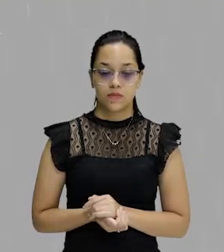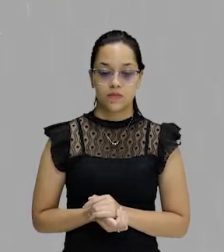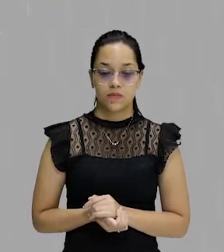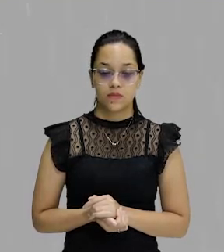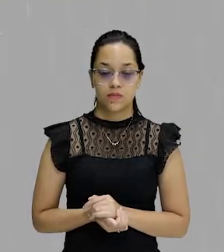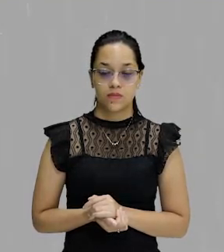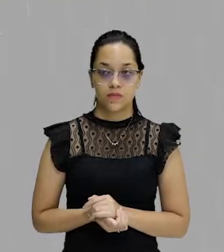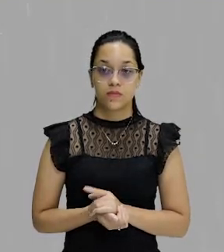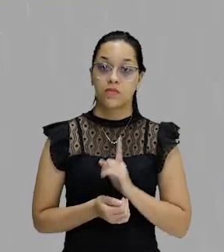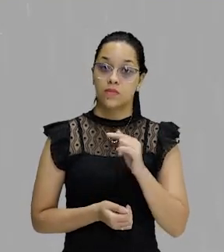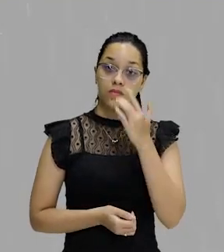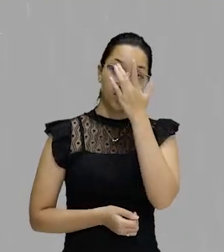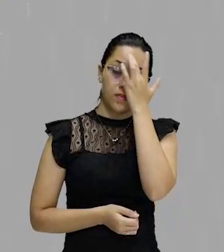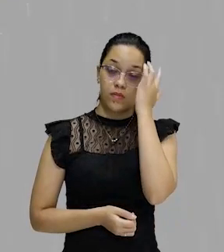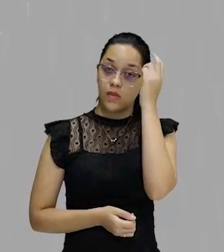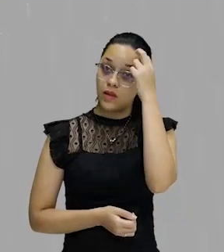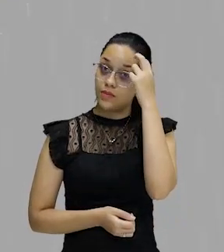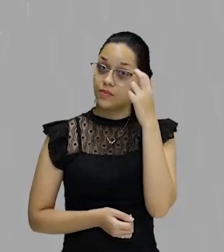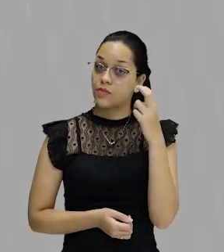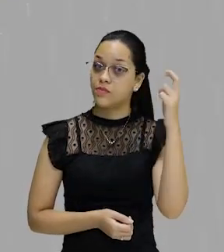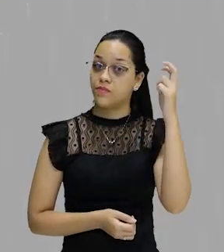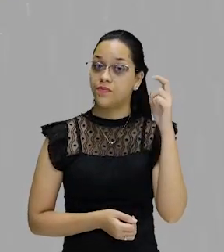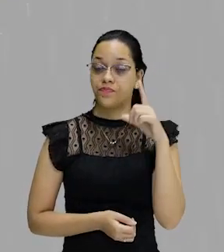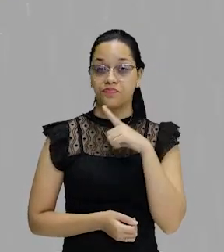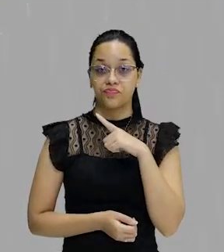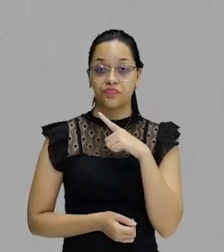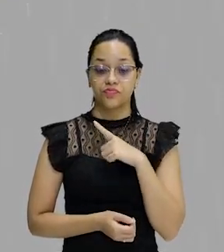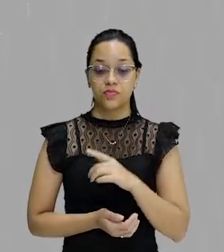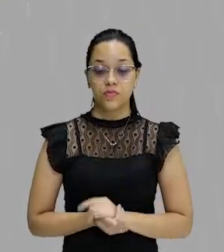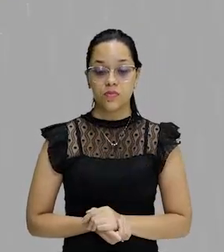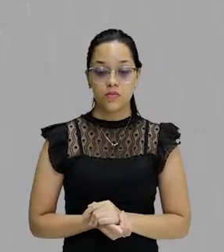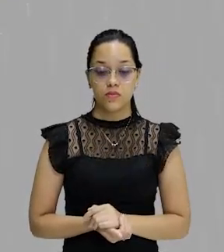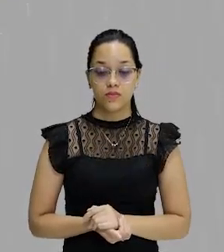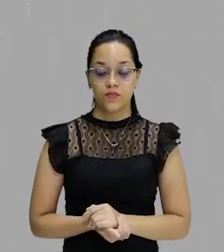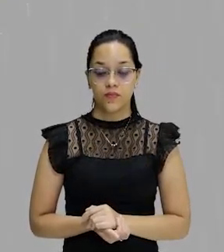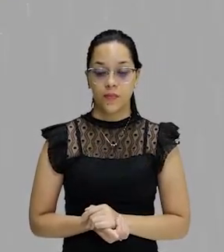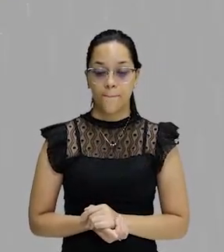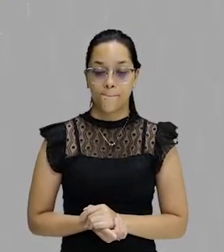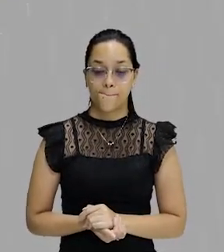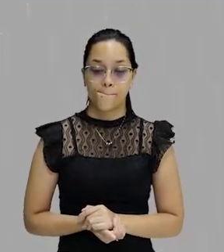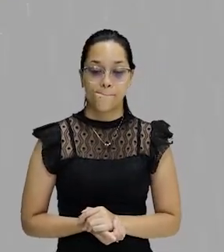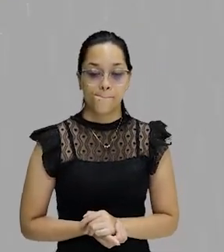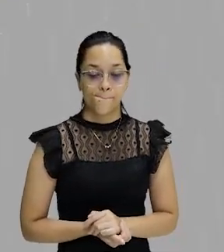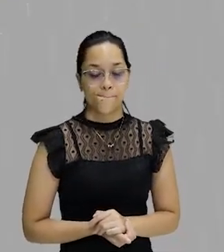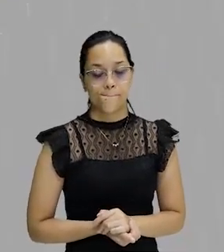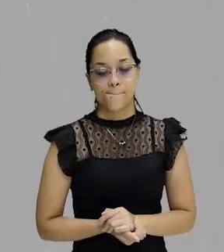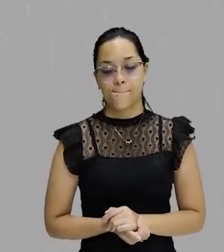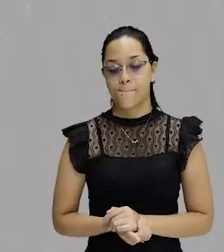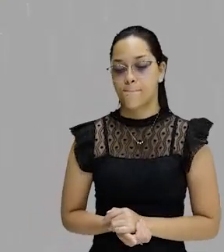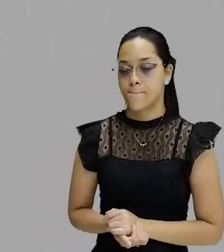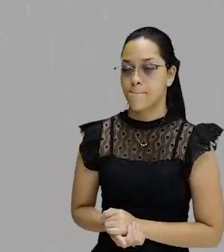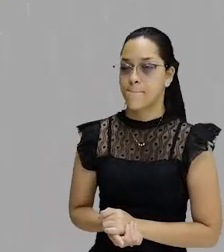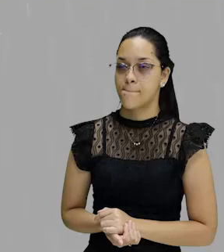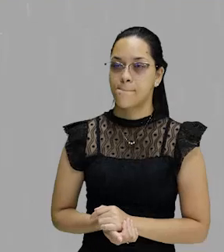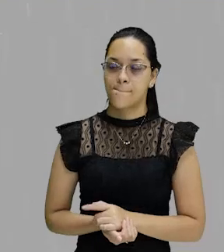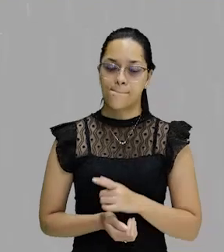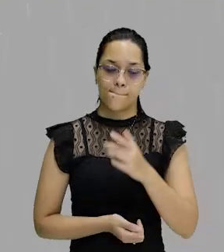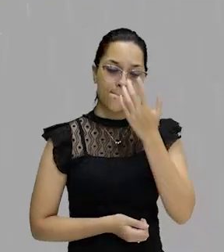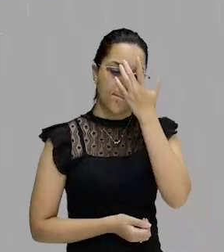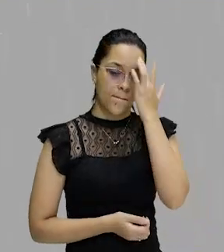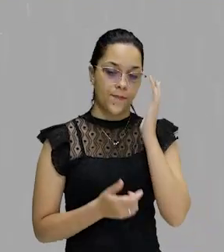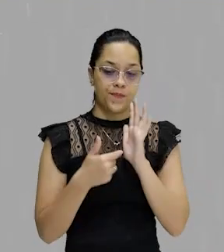Ou seja, ele é um intelectual, esse mestre das corporações de ofício. Em resumo, intelectual. Tá? Esse homem